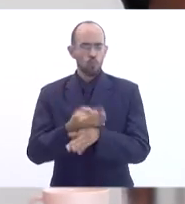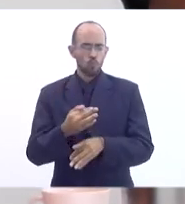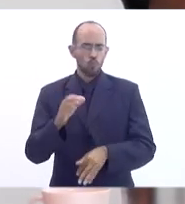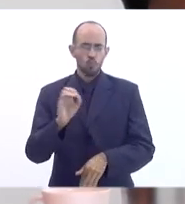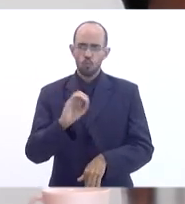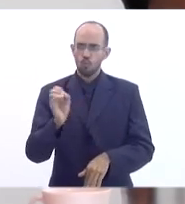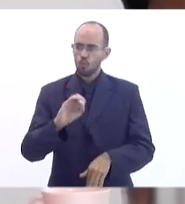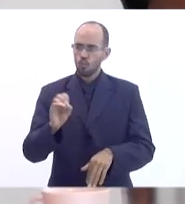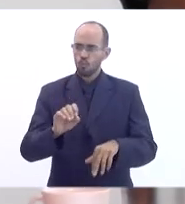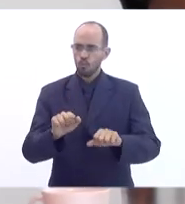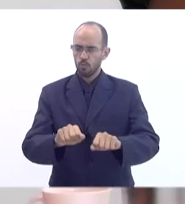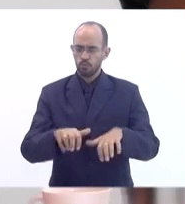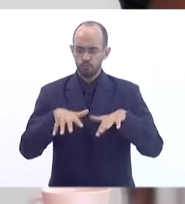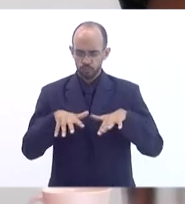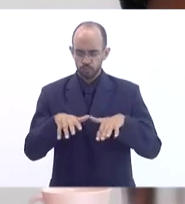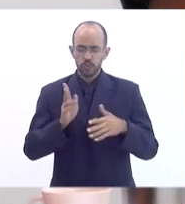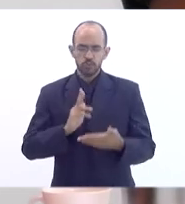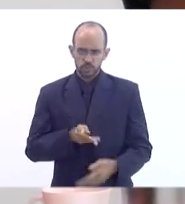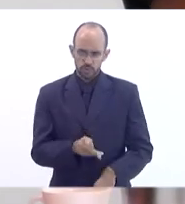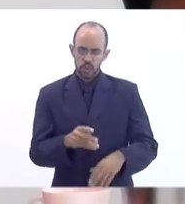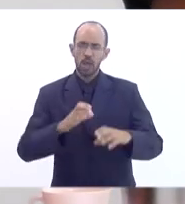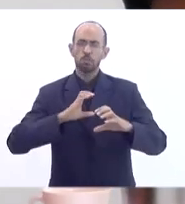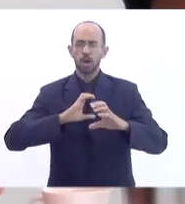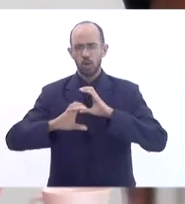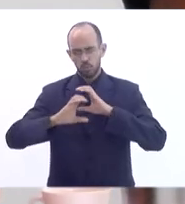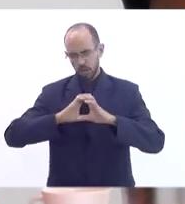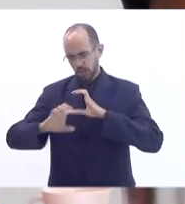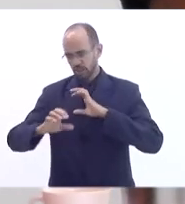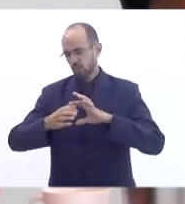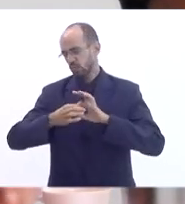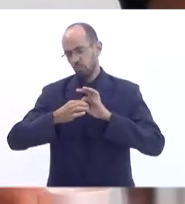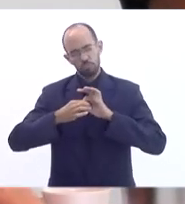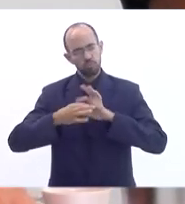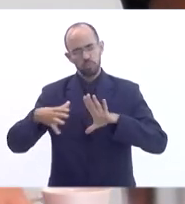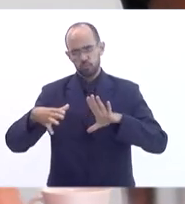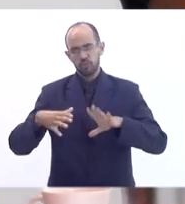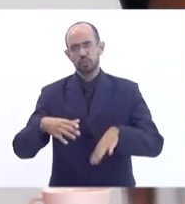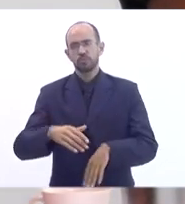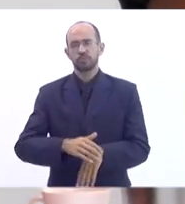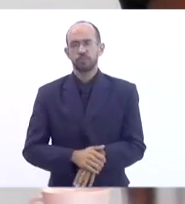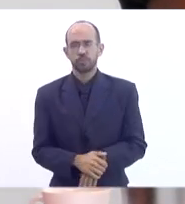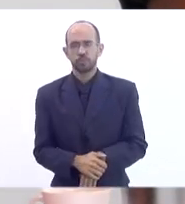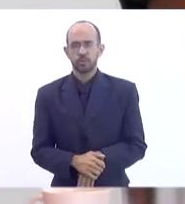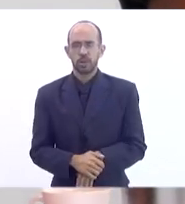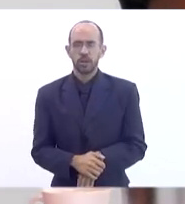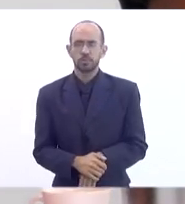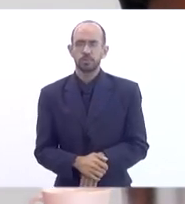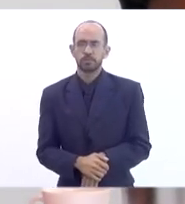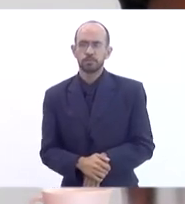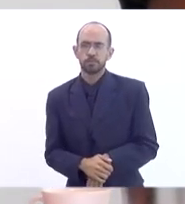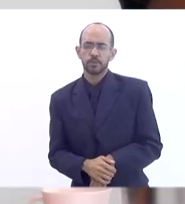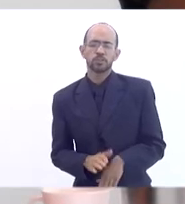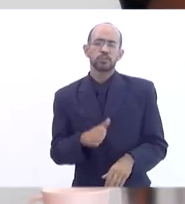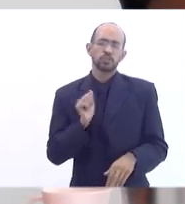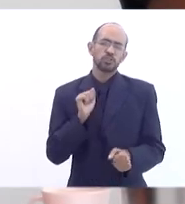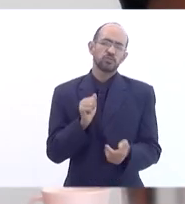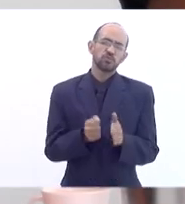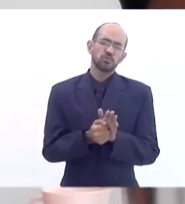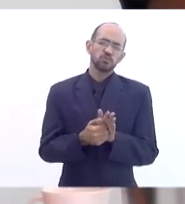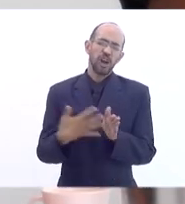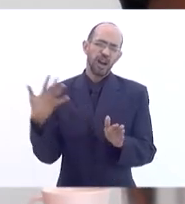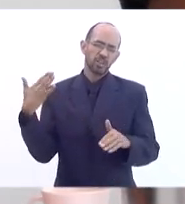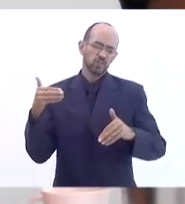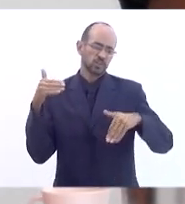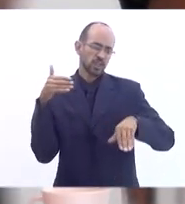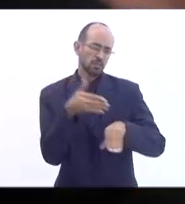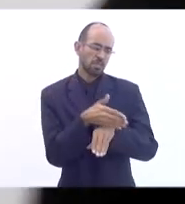então sempre abertos ao diálogo todas as vezes que a comissão procurou e que não foram poucas a volumes